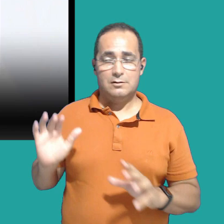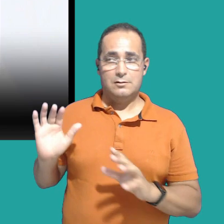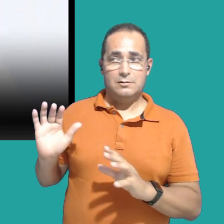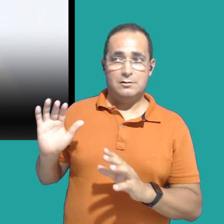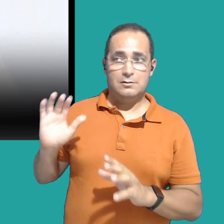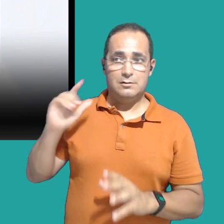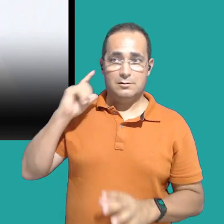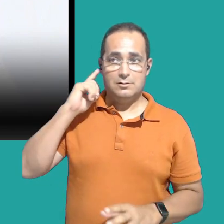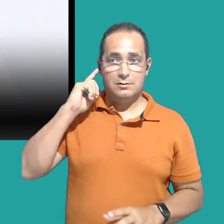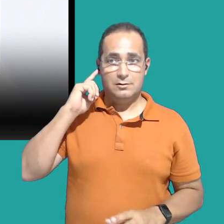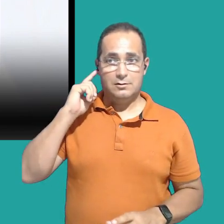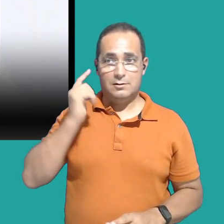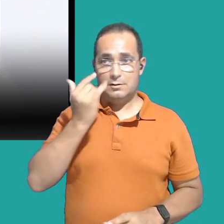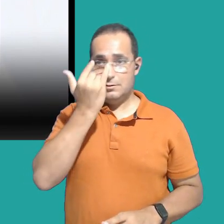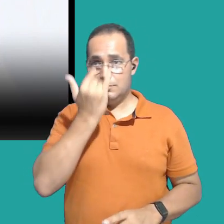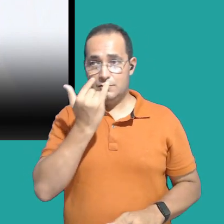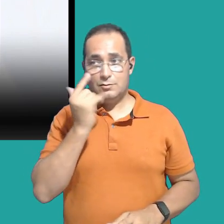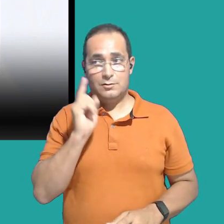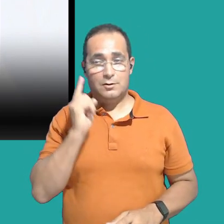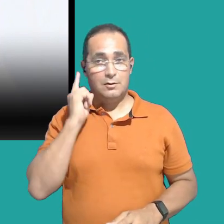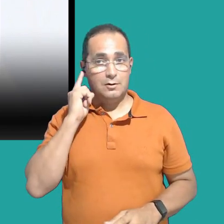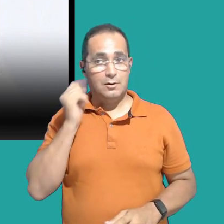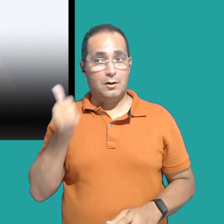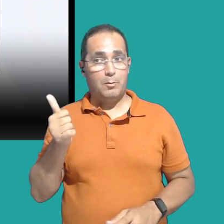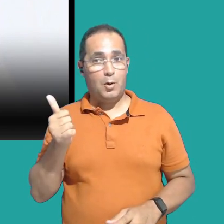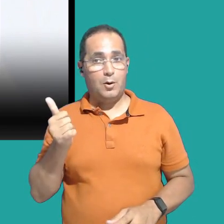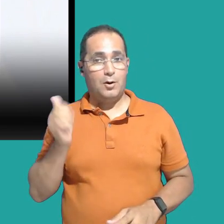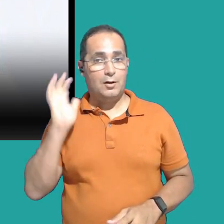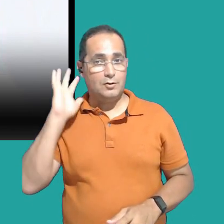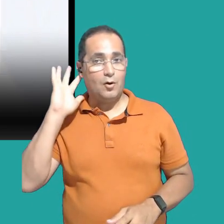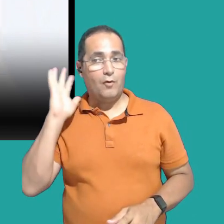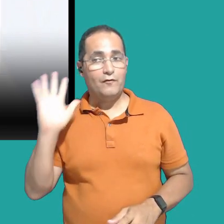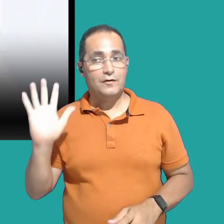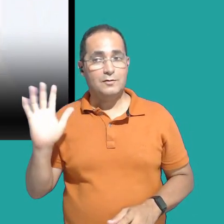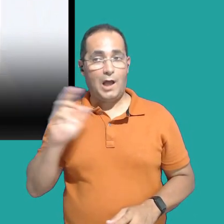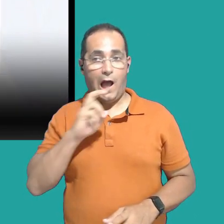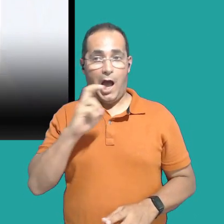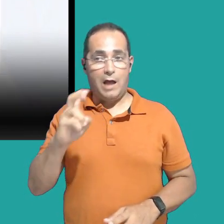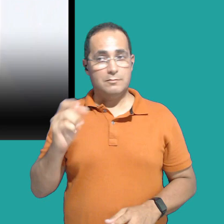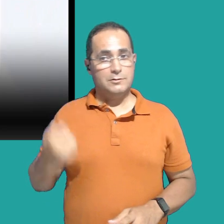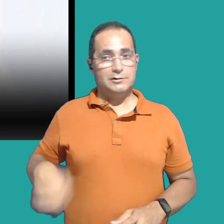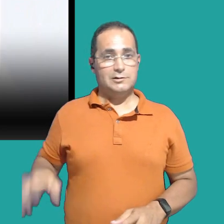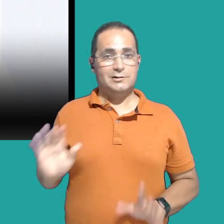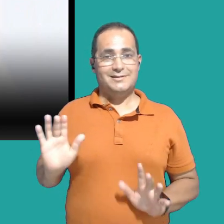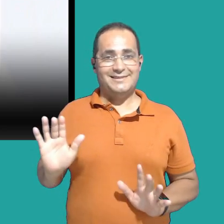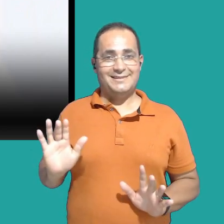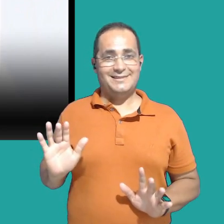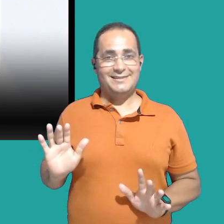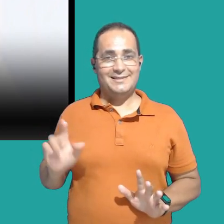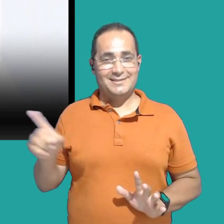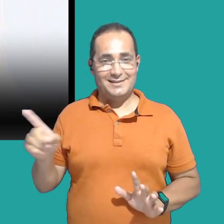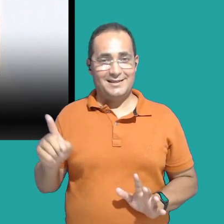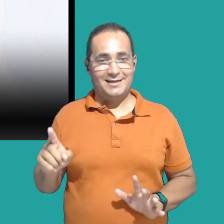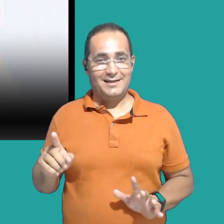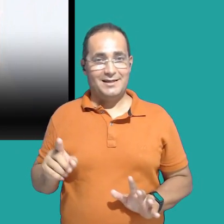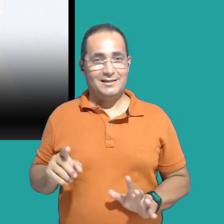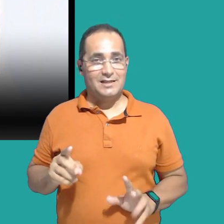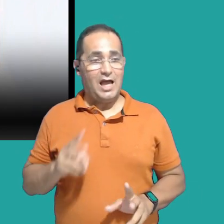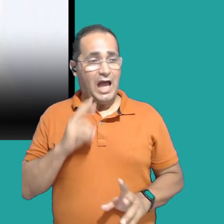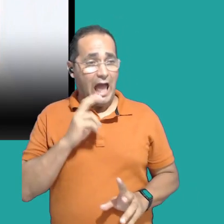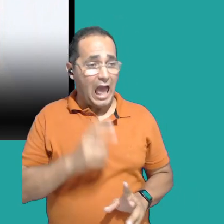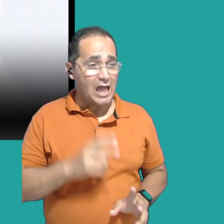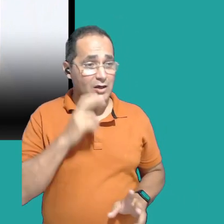vezes chega para mim gritando, eu digo, opa, peraí, calma, eu sou cega. Meu ouvido ainda tá bom. Espero